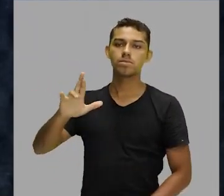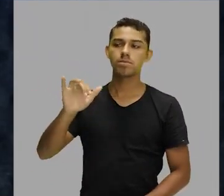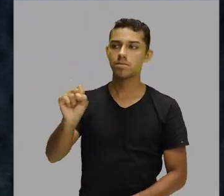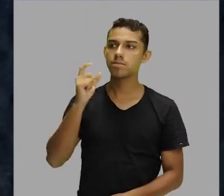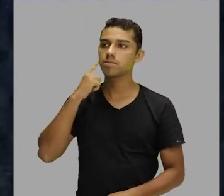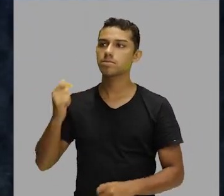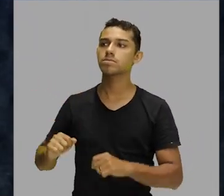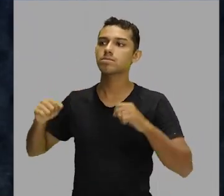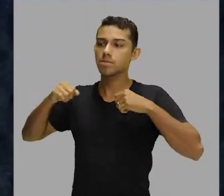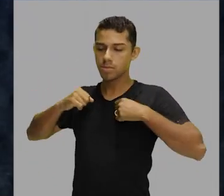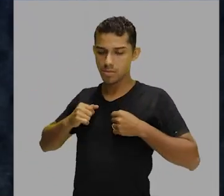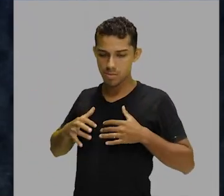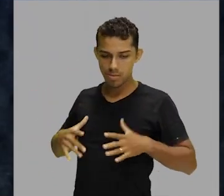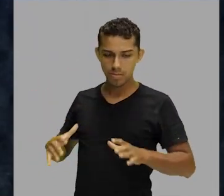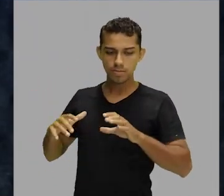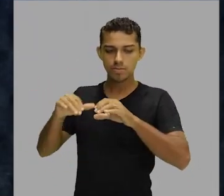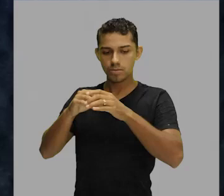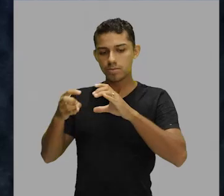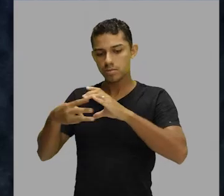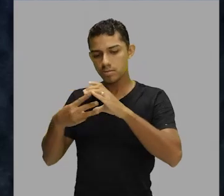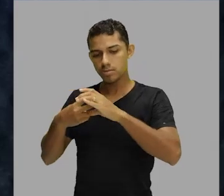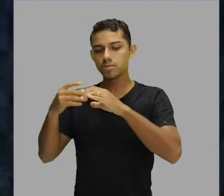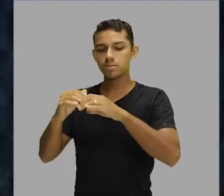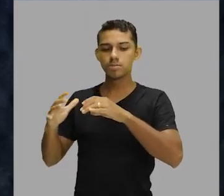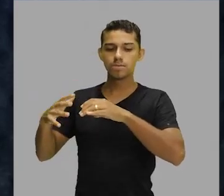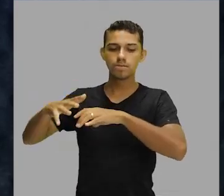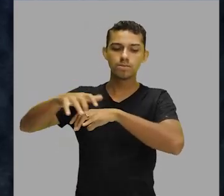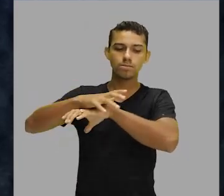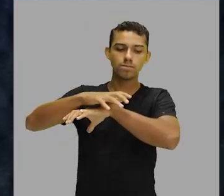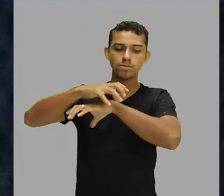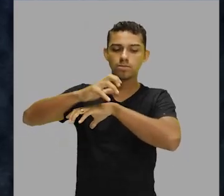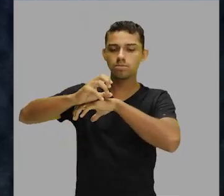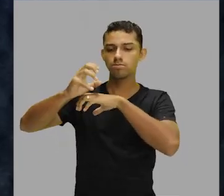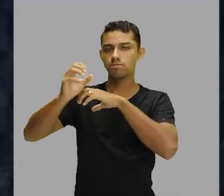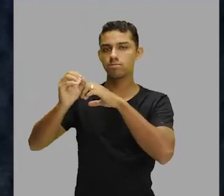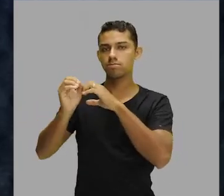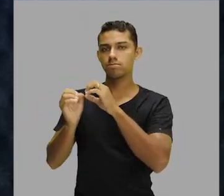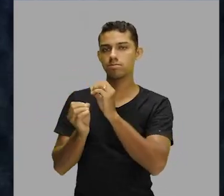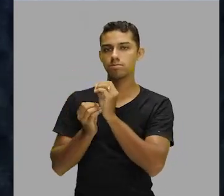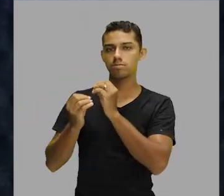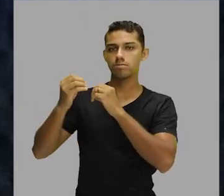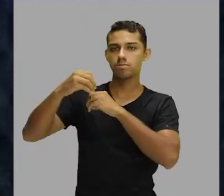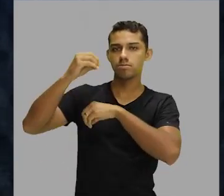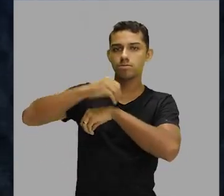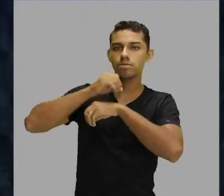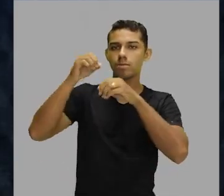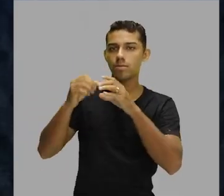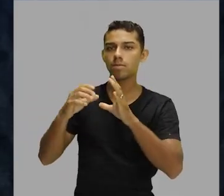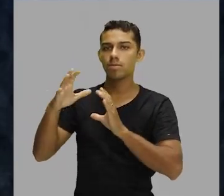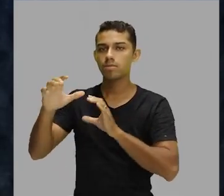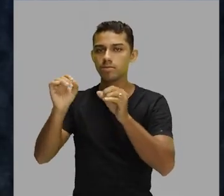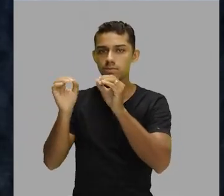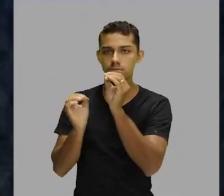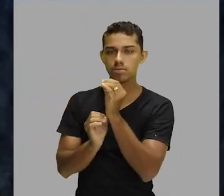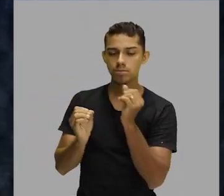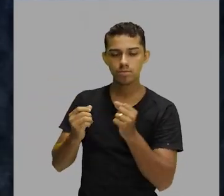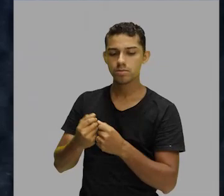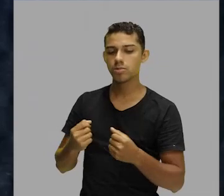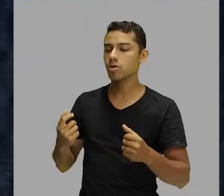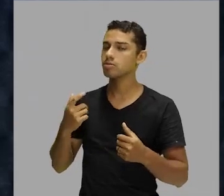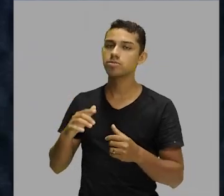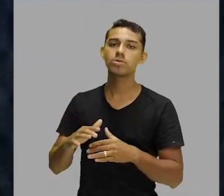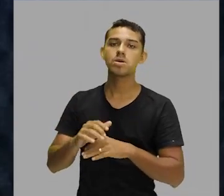vírus ele vai, no interior dessa célula, ele vai se multiplicar até chegar um momento em que essa célula ela